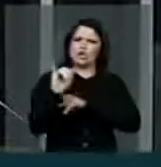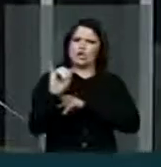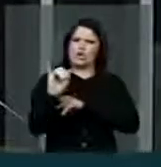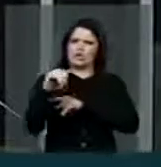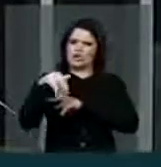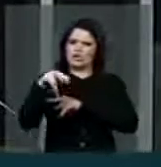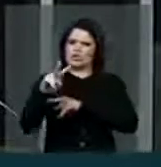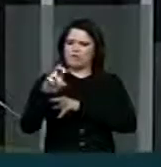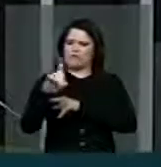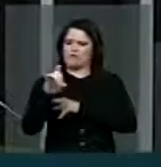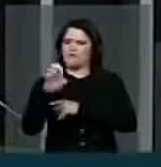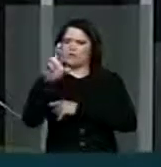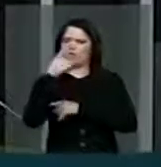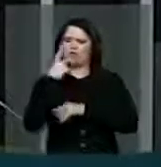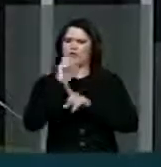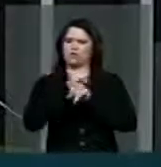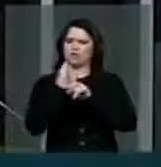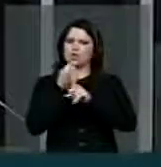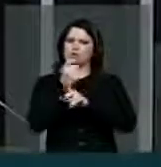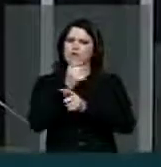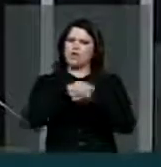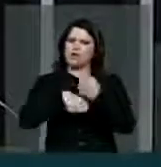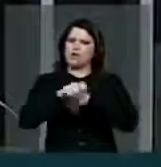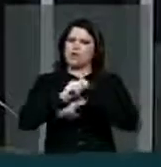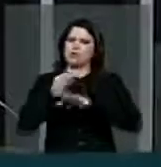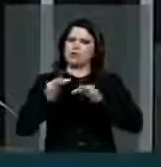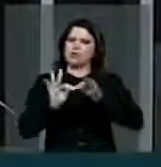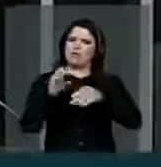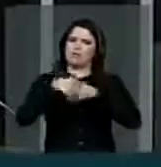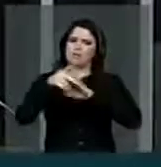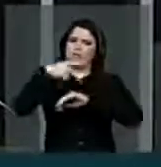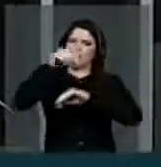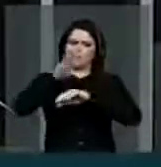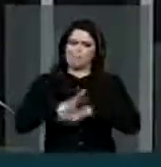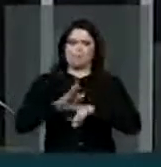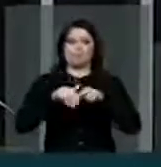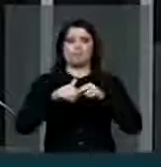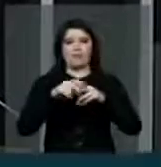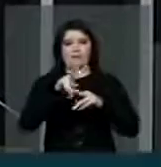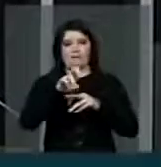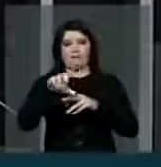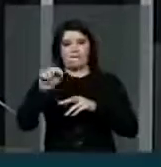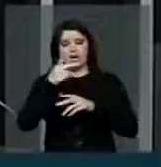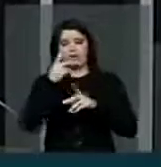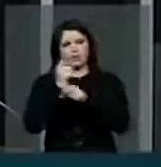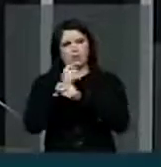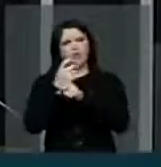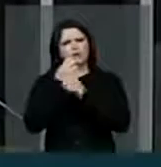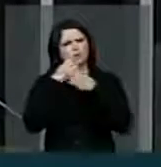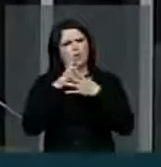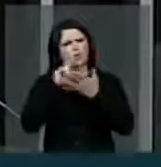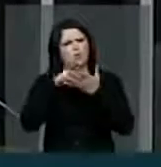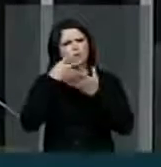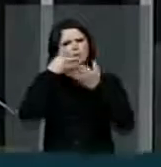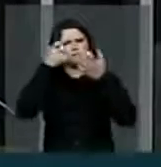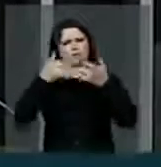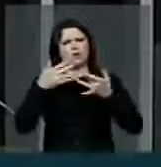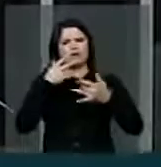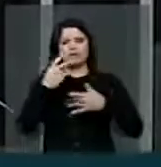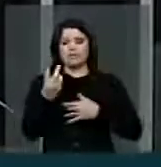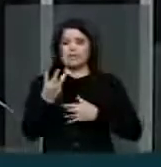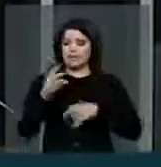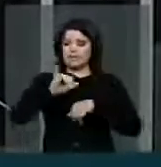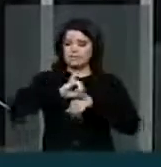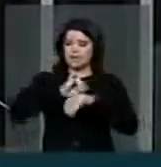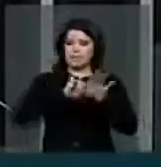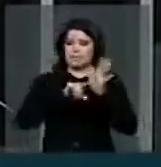desenvolvimento socioeconômico e tecnológico em nosso país. A Vale construiu, é bom que se diga aqui nessa oportunidade, 3 centros de